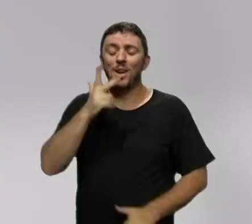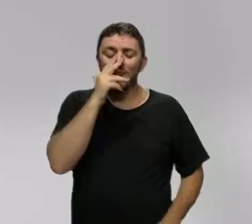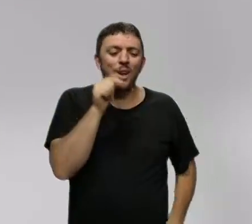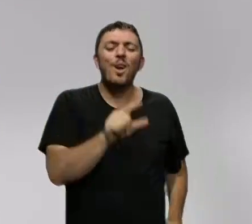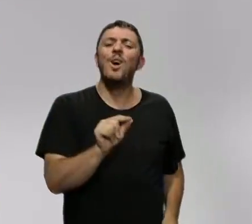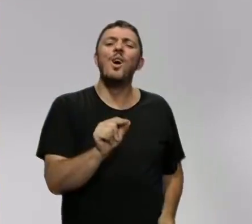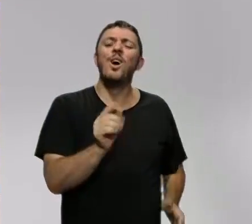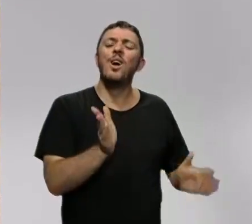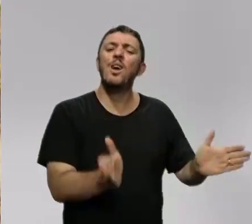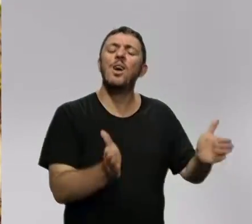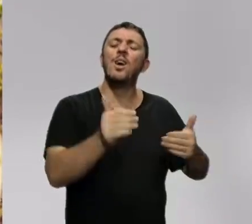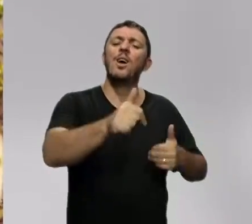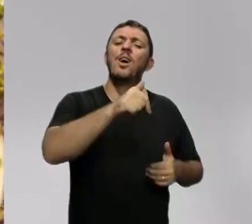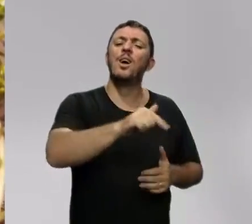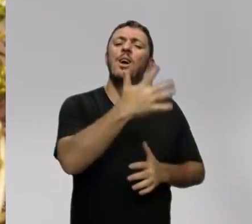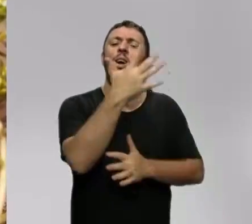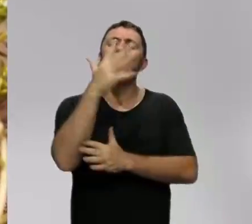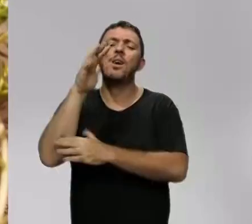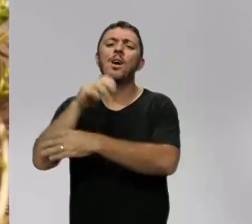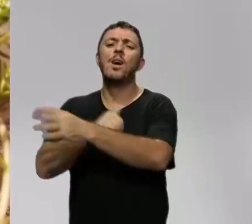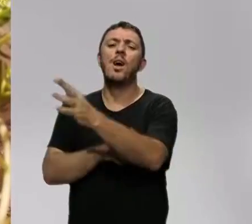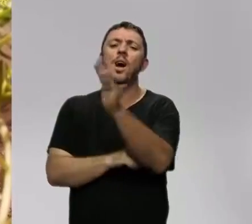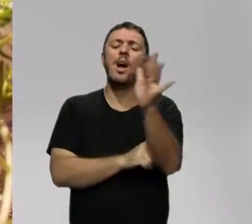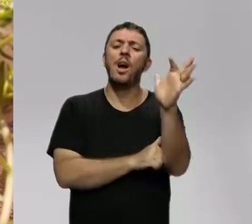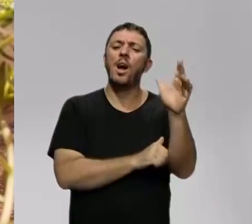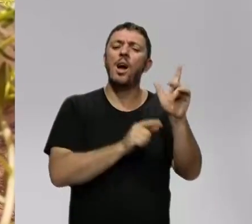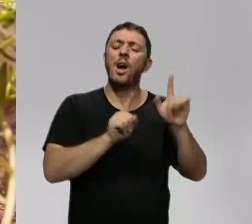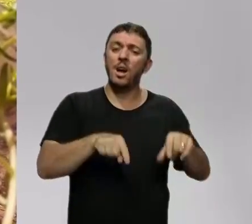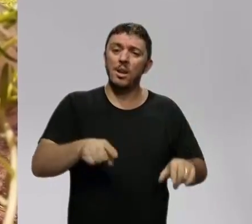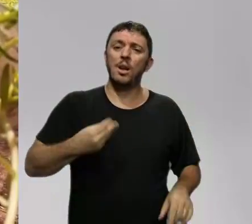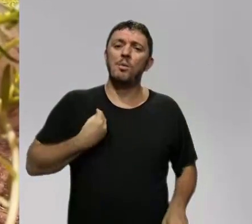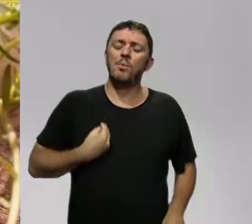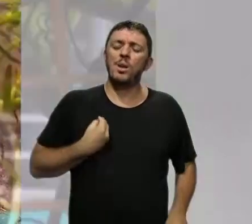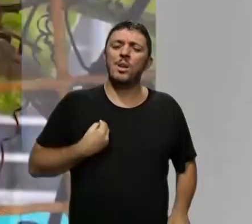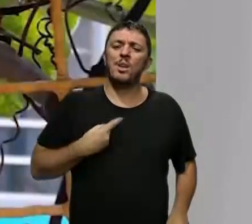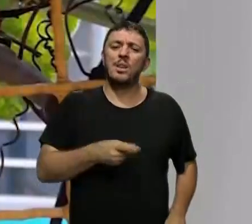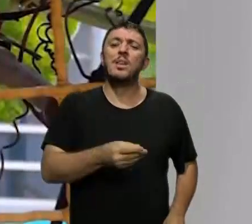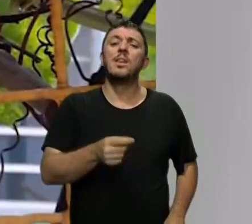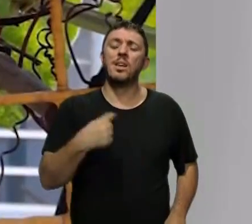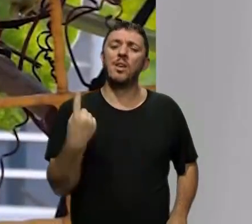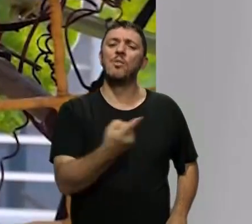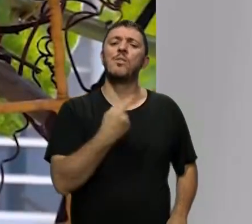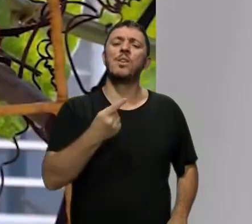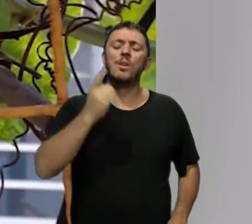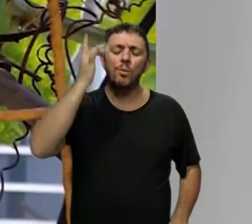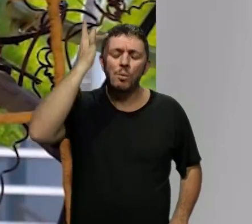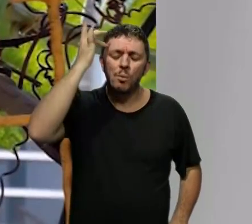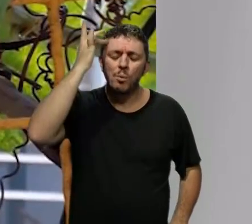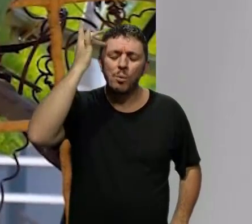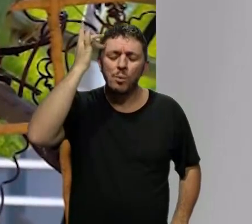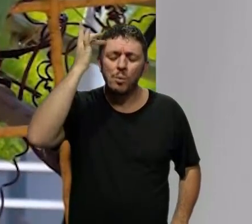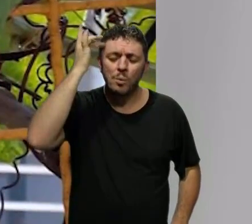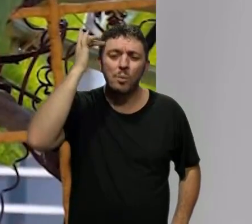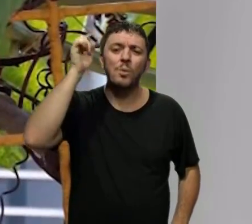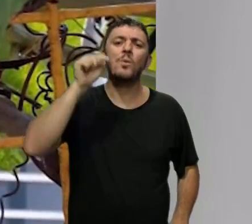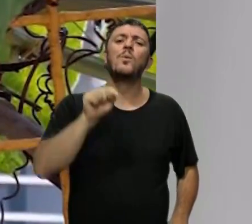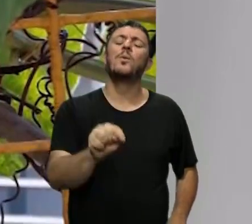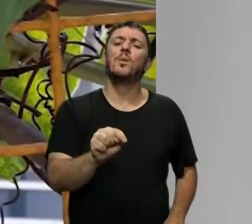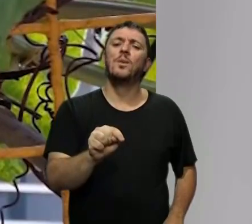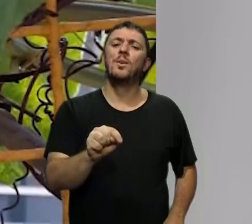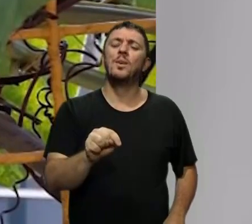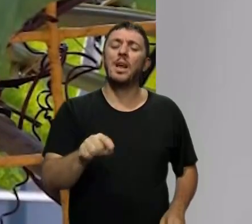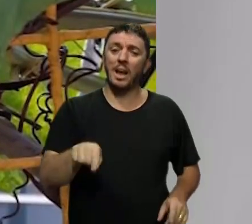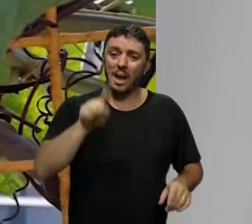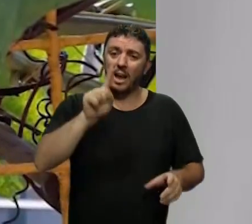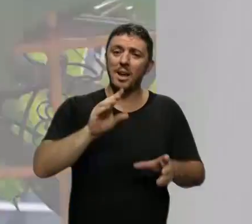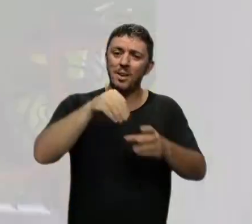que observássemos que a natureza já era presente em nosso cotidiano da creche e esse novo acontecimento poderia fazer parte da rotina